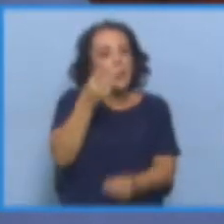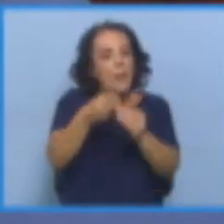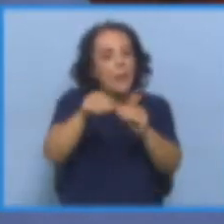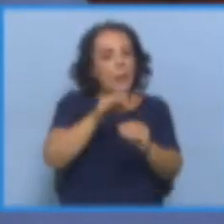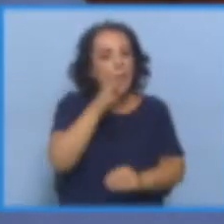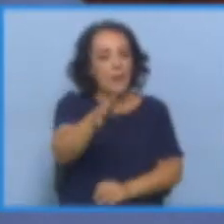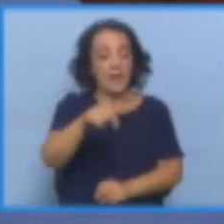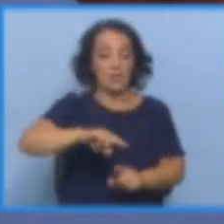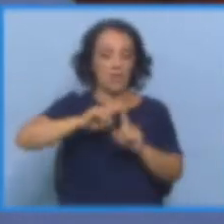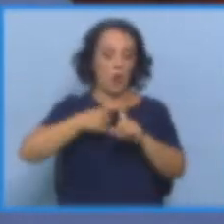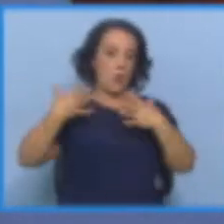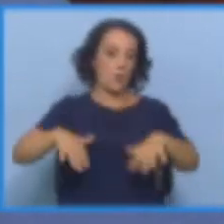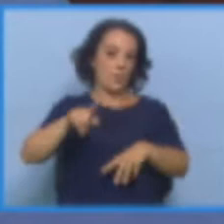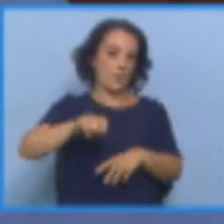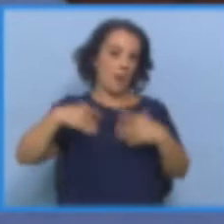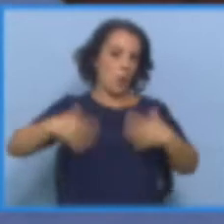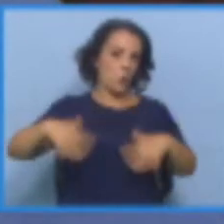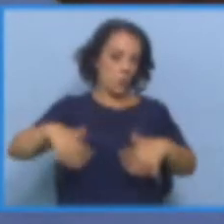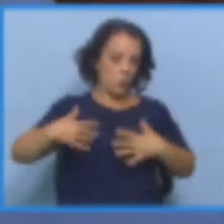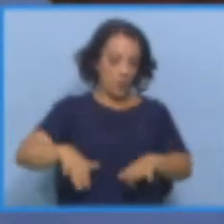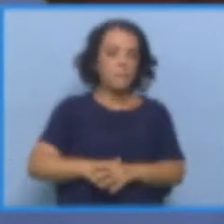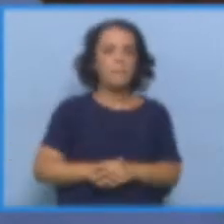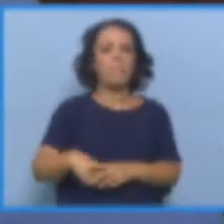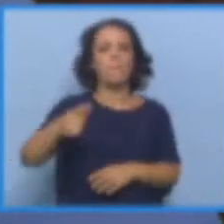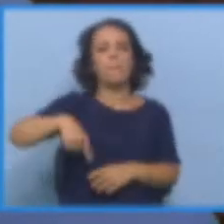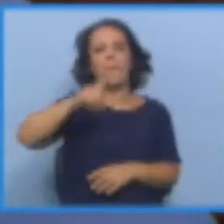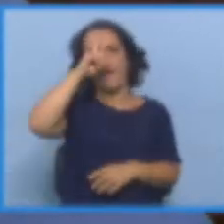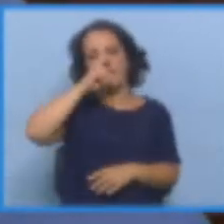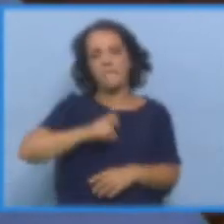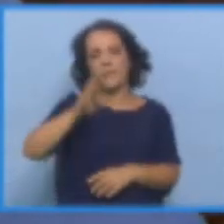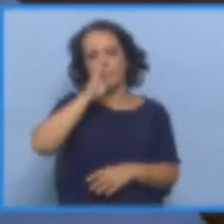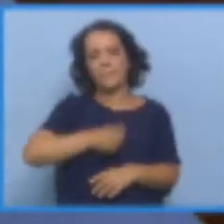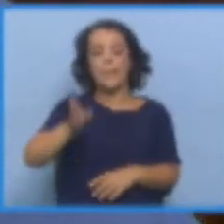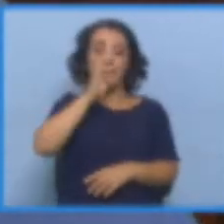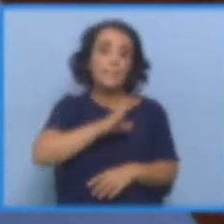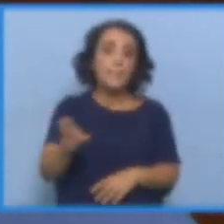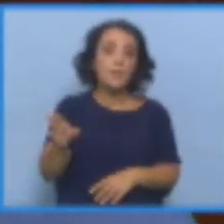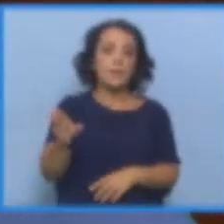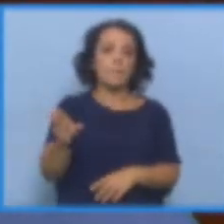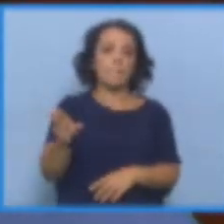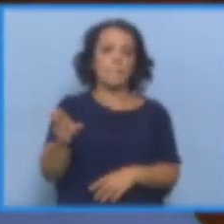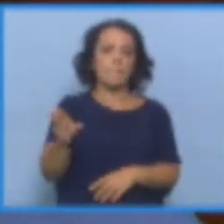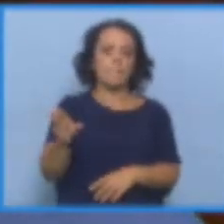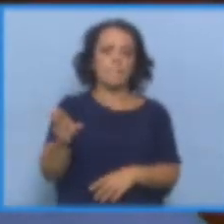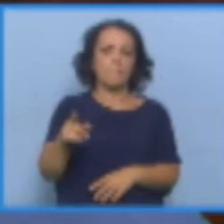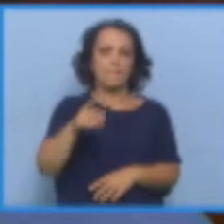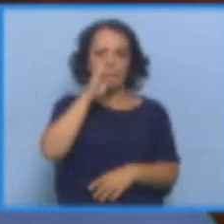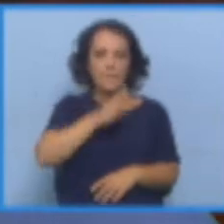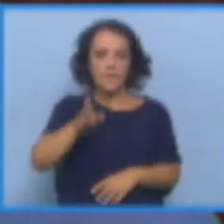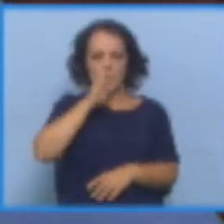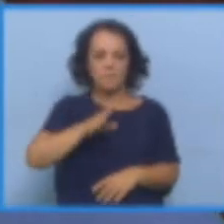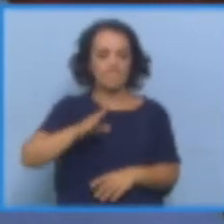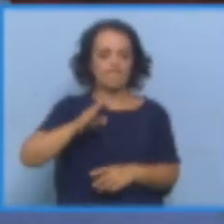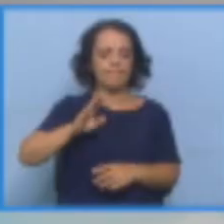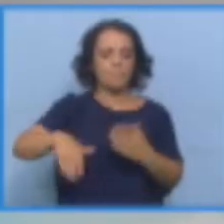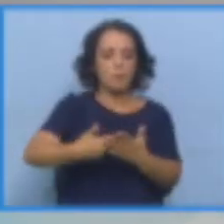a este ano extraordinário e este mês extraordinário. Estamos muito habituados a propostas de anos, de meses,